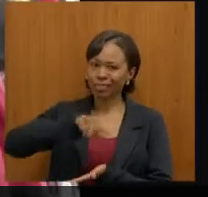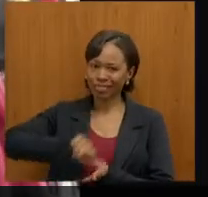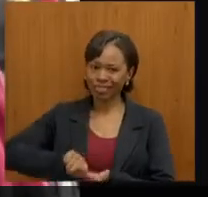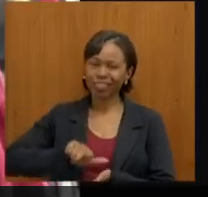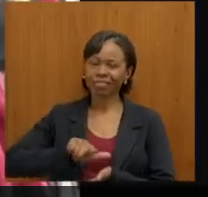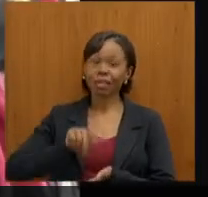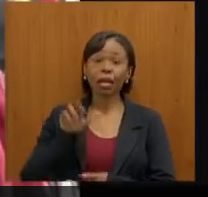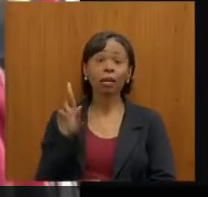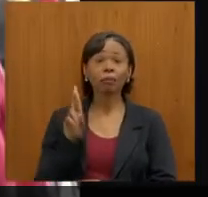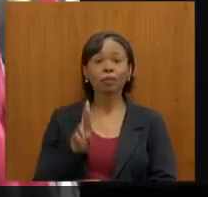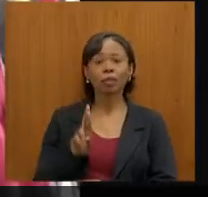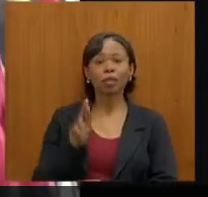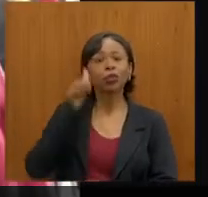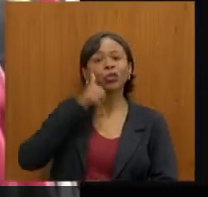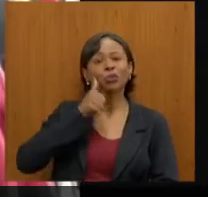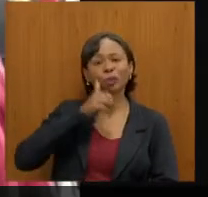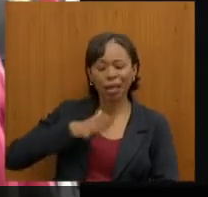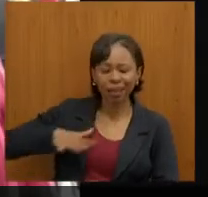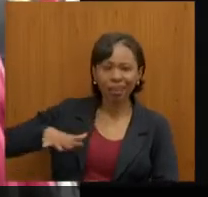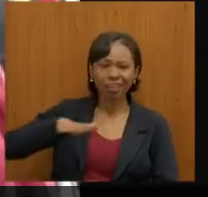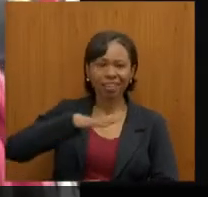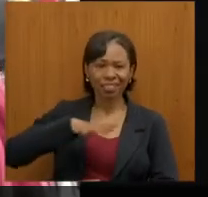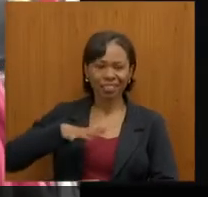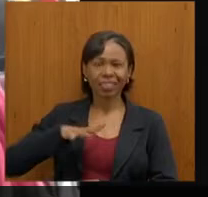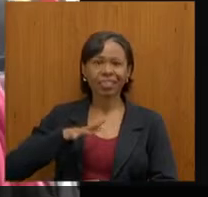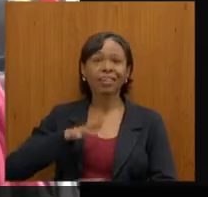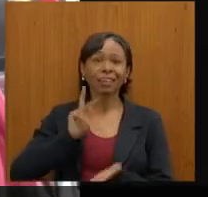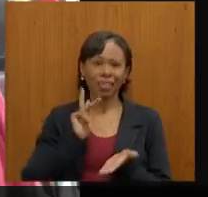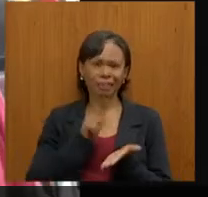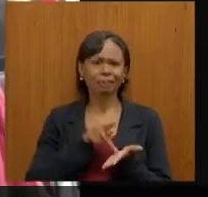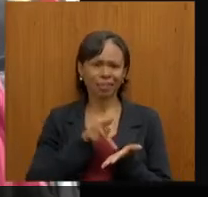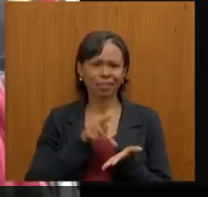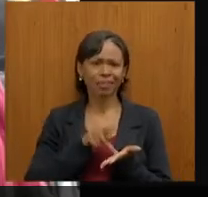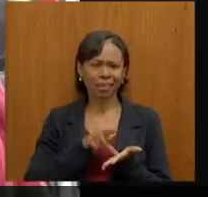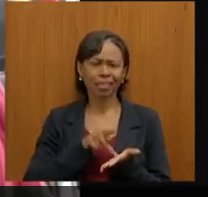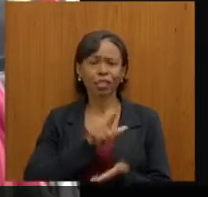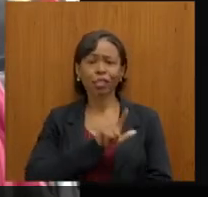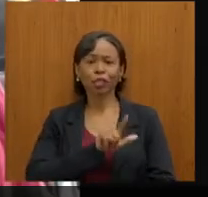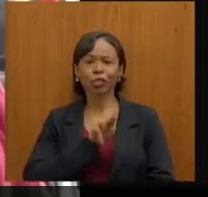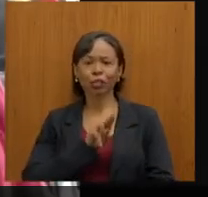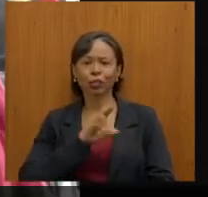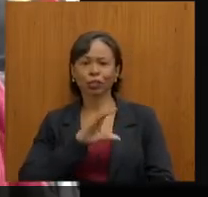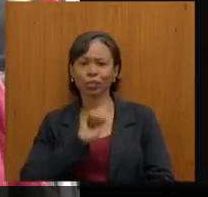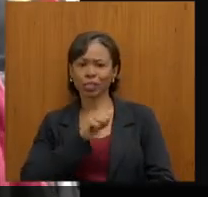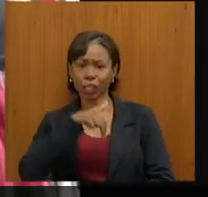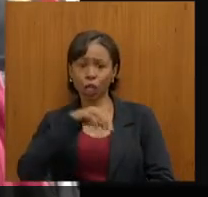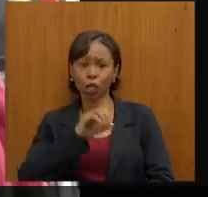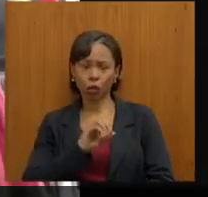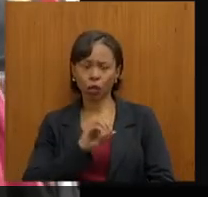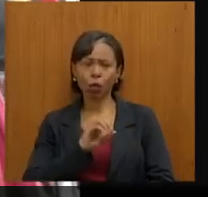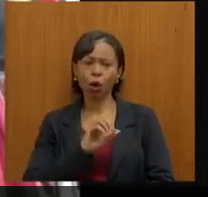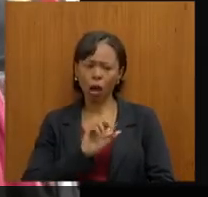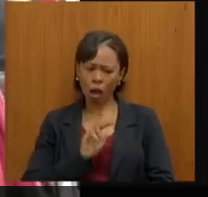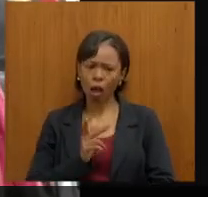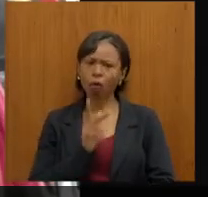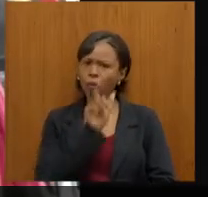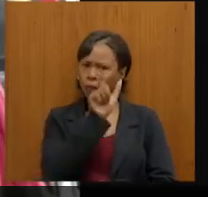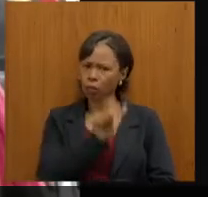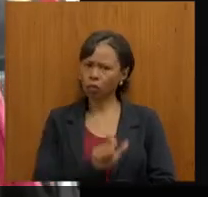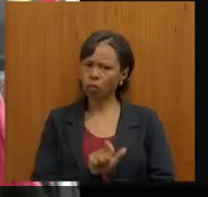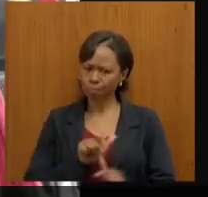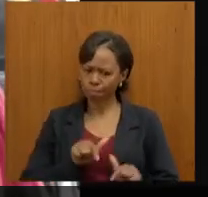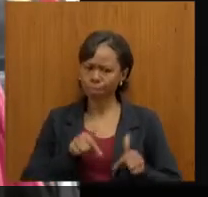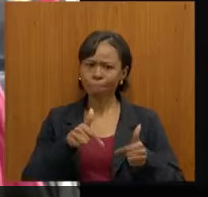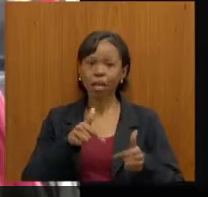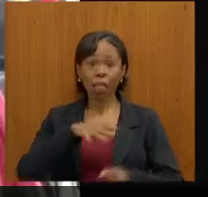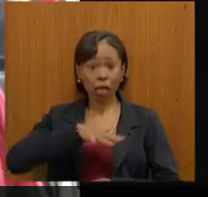da nossa região é sem verdade Luciano uma pessoa atuante nessa área